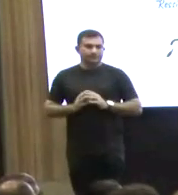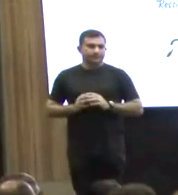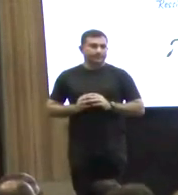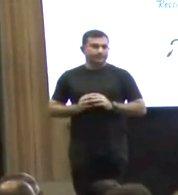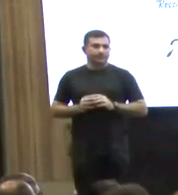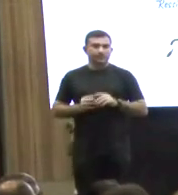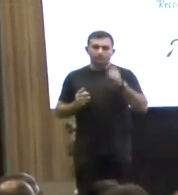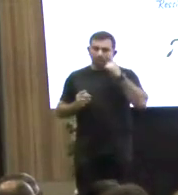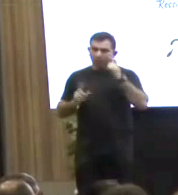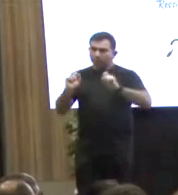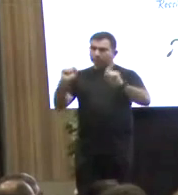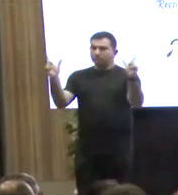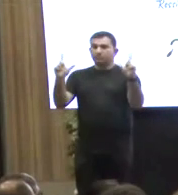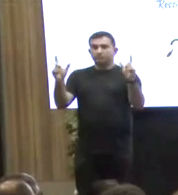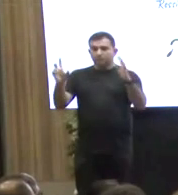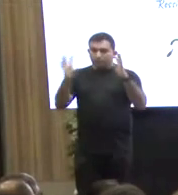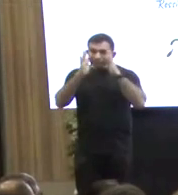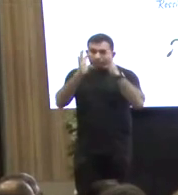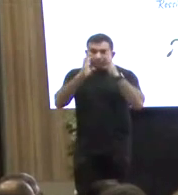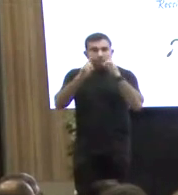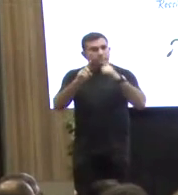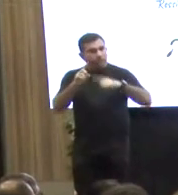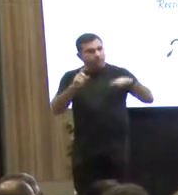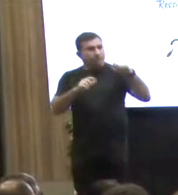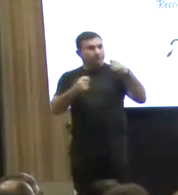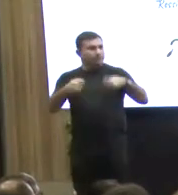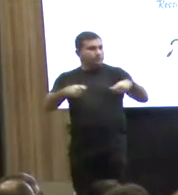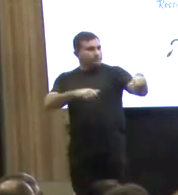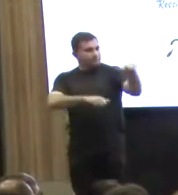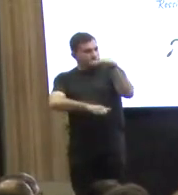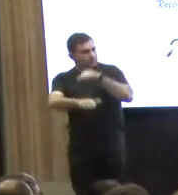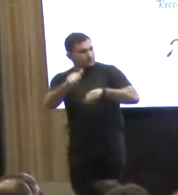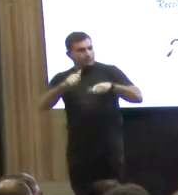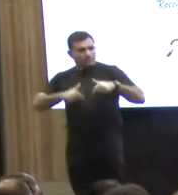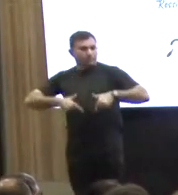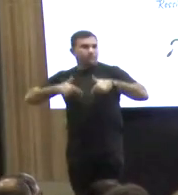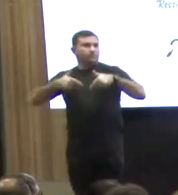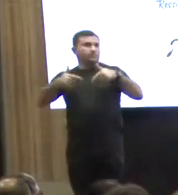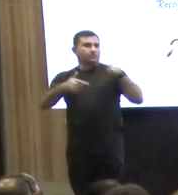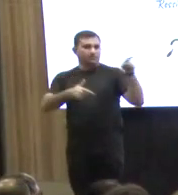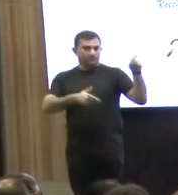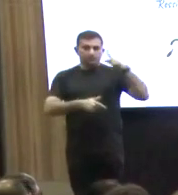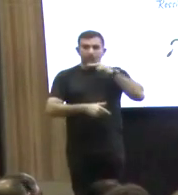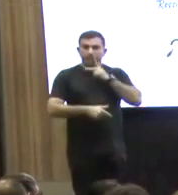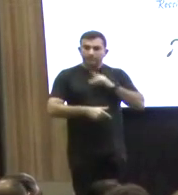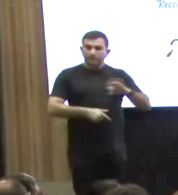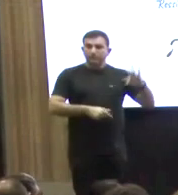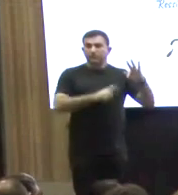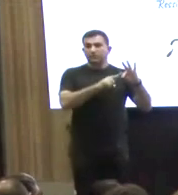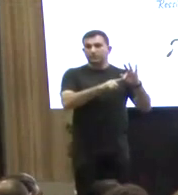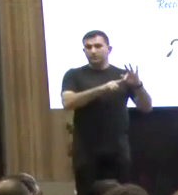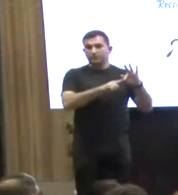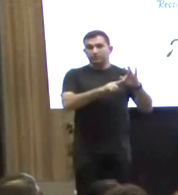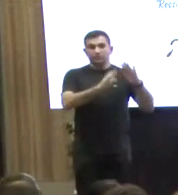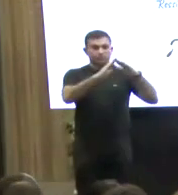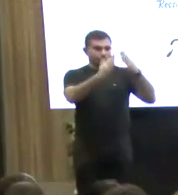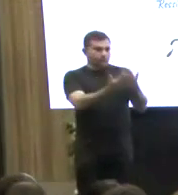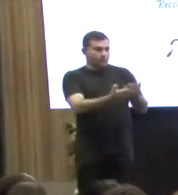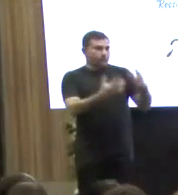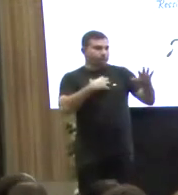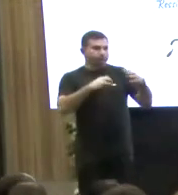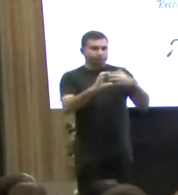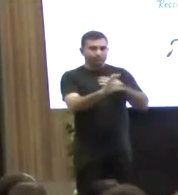necroeducação, trazendo para o nosso campo essa discussão, poderia nos ajudar a pensar como lidar com